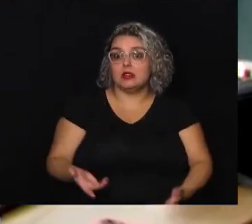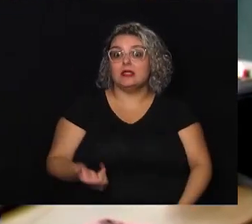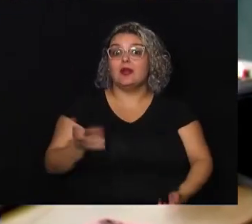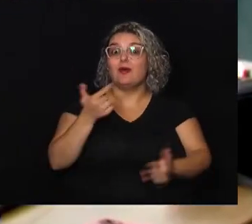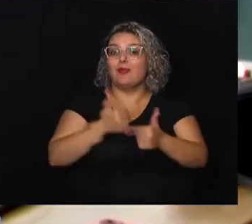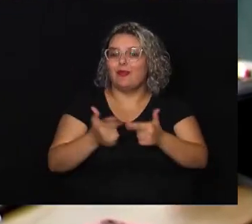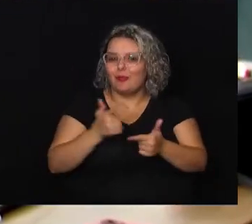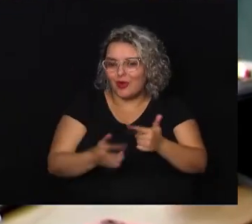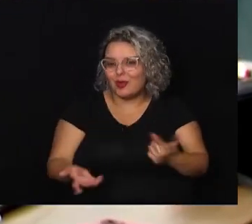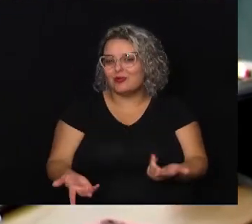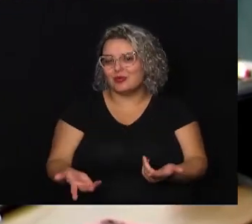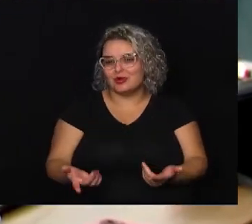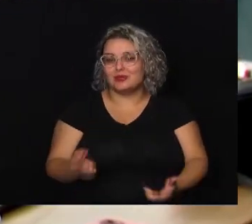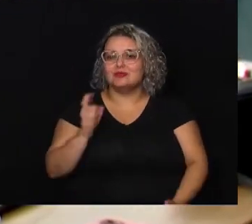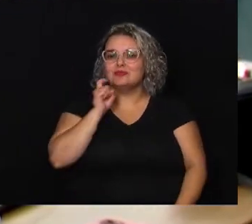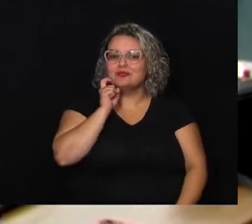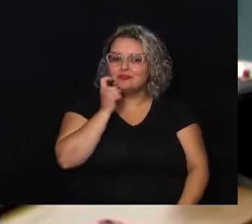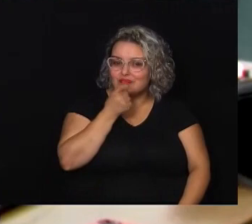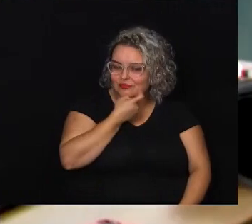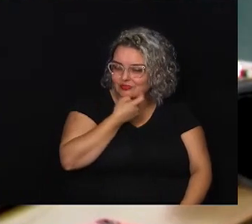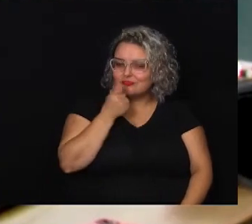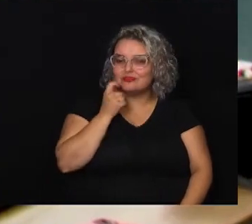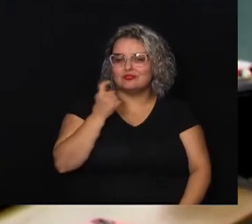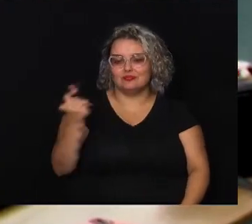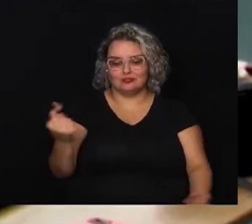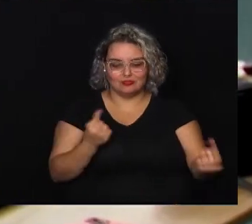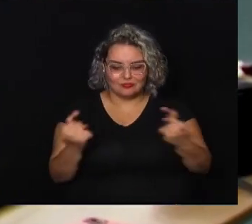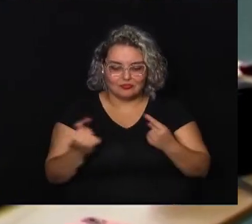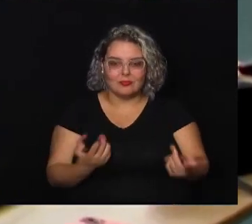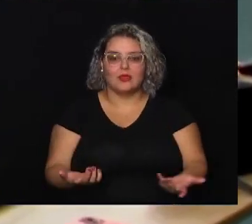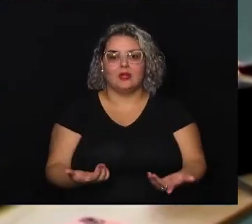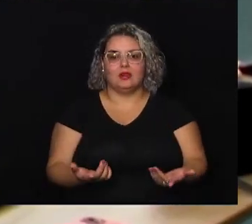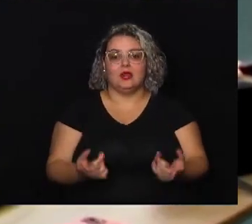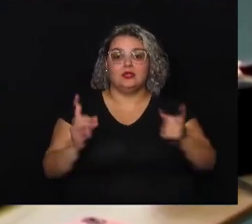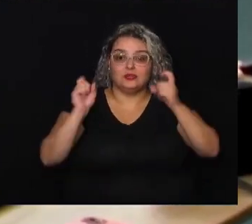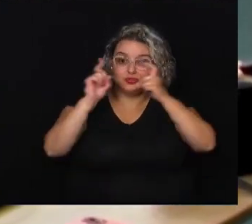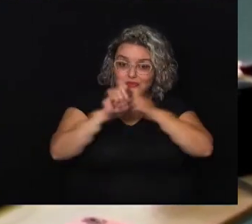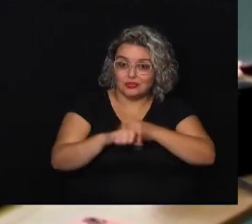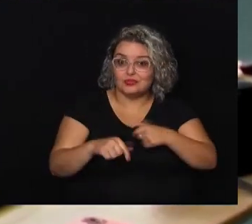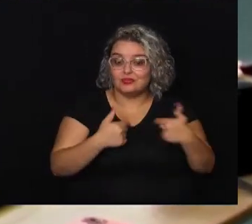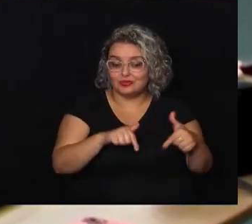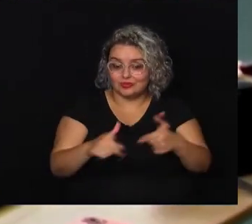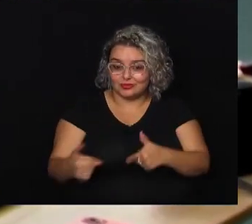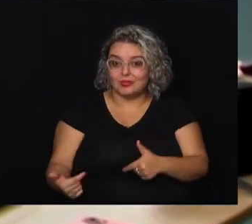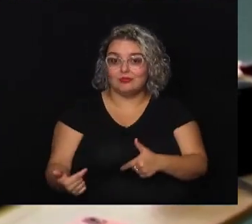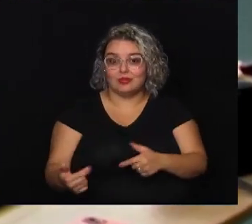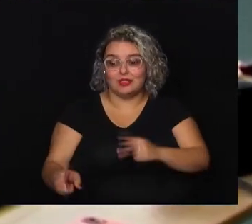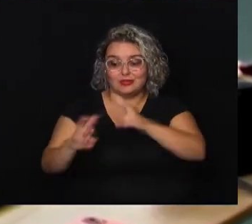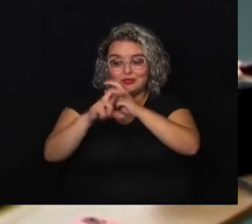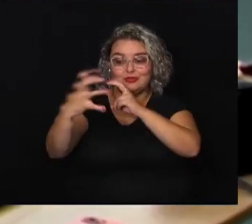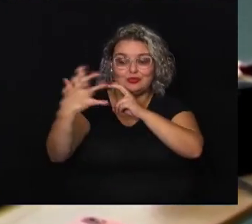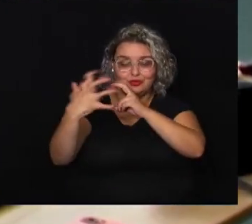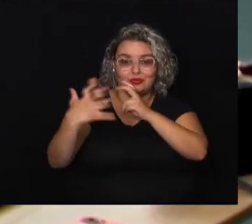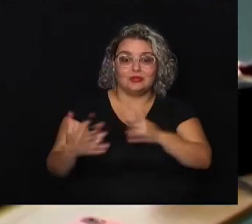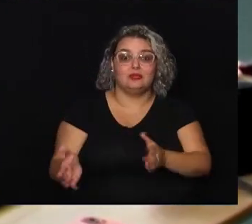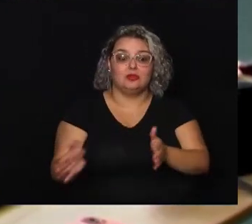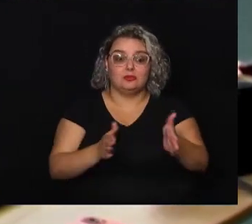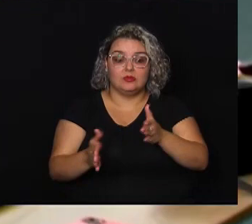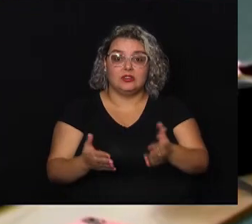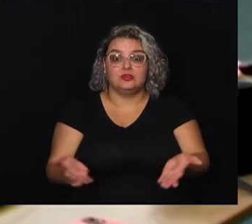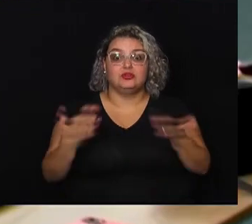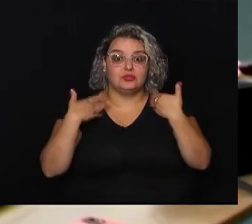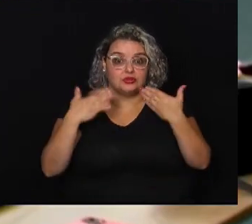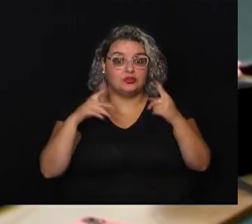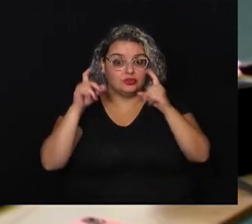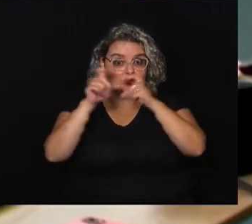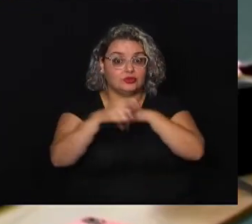vezes os dentistas vinham até mim se reportar que é difícil trabalhar, principalmente no período de calor. Então, acho que